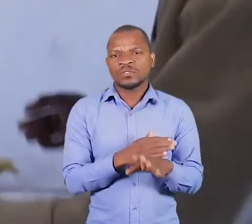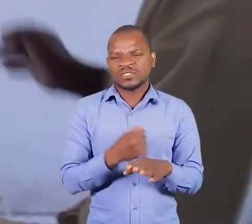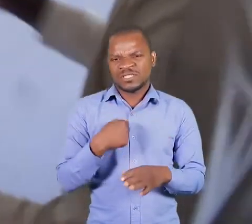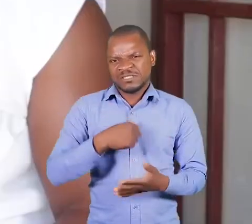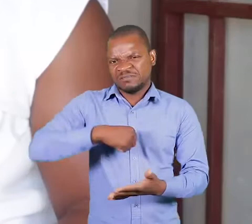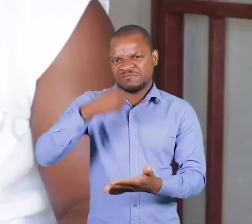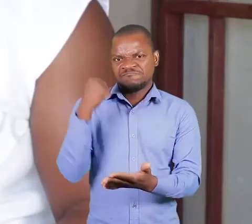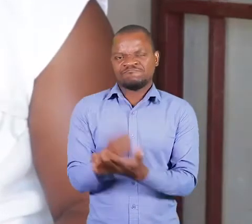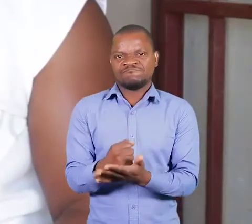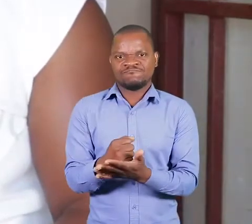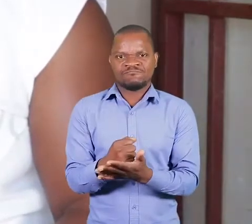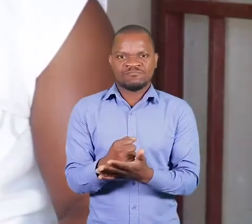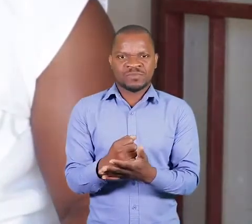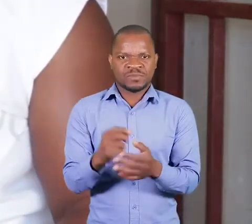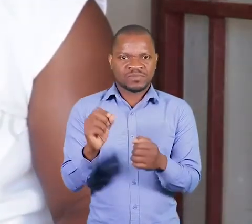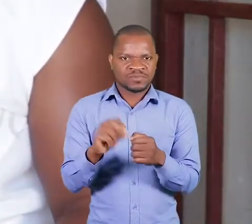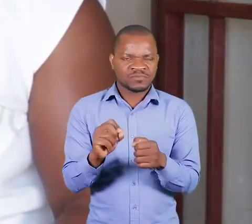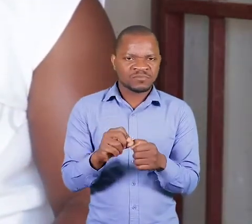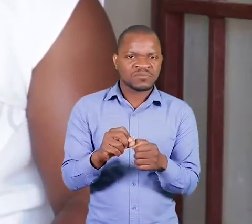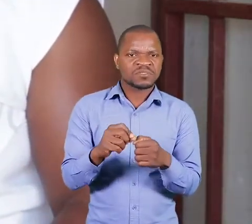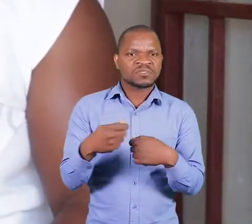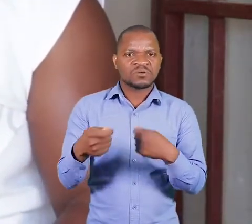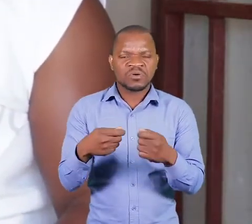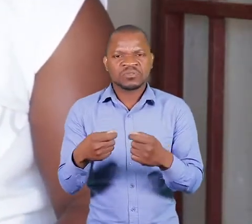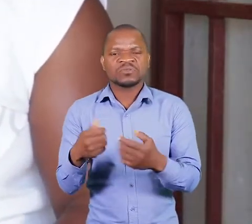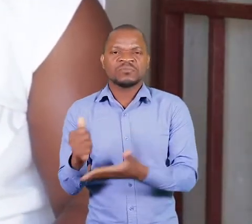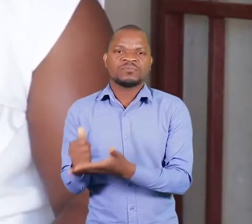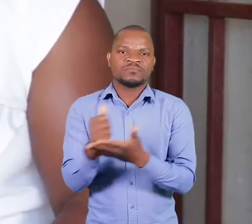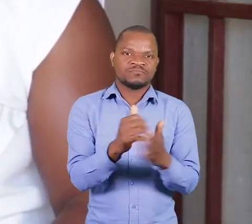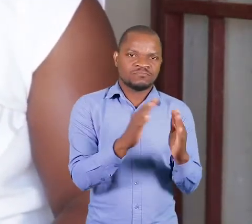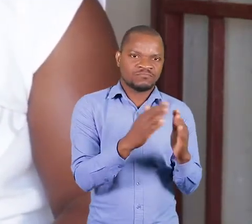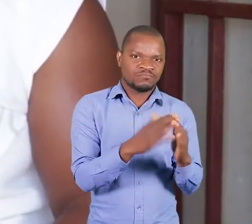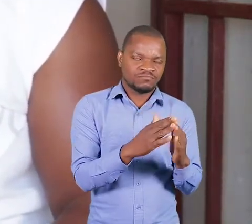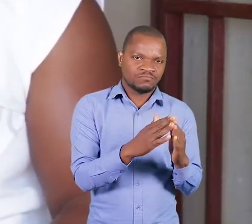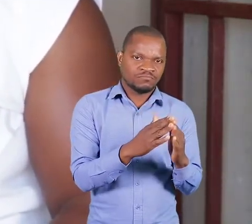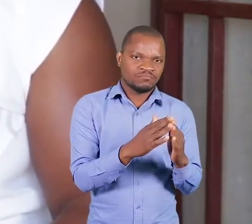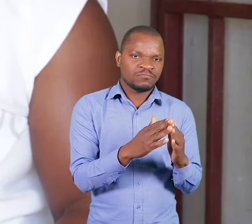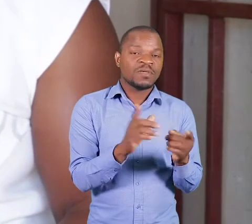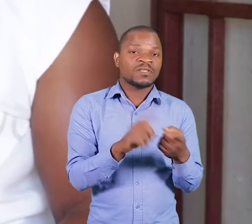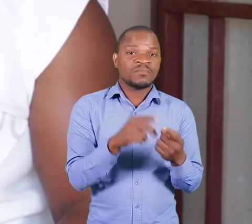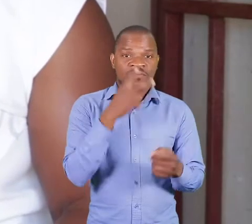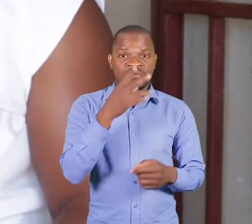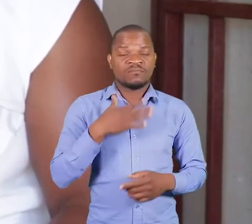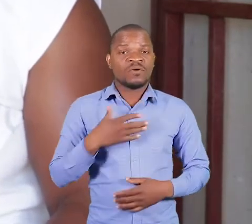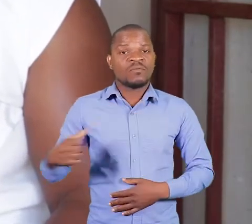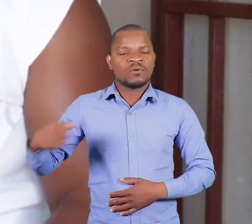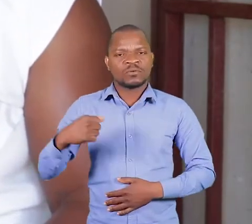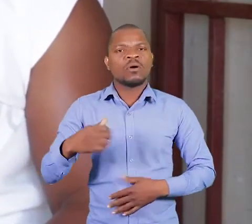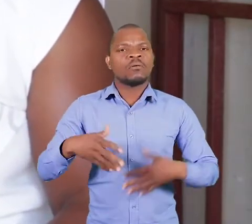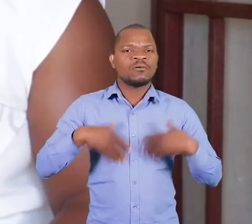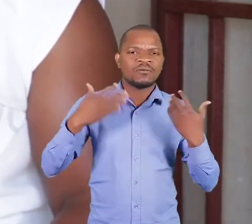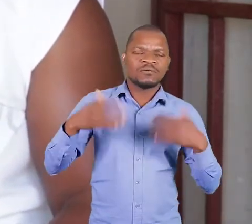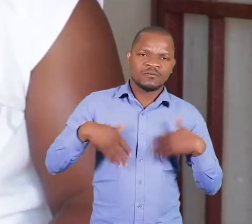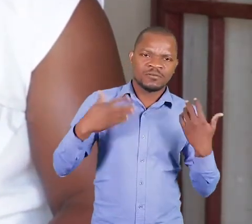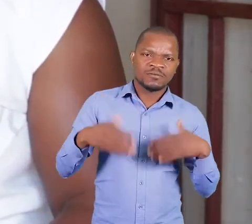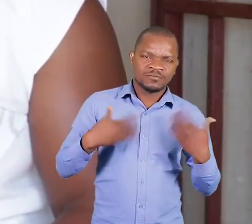Quando eu decidi fazer alguma coisa, eu vi muita coisa mudar lá em casa. Primeiro vi a alegria dele,